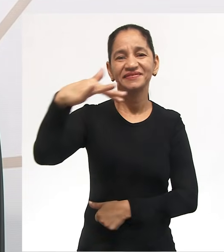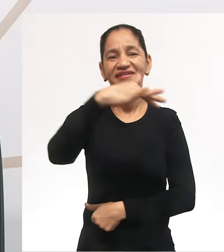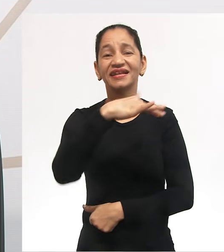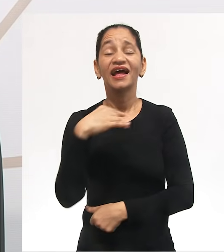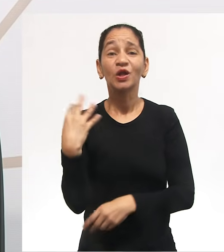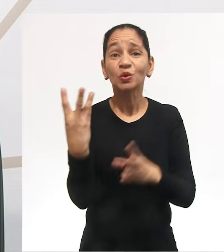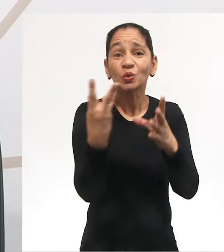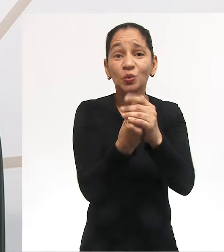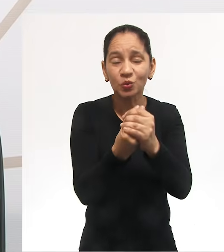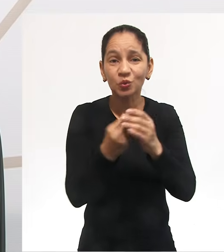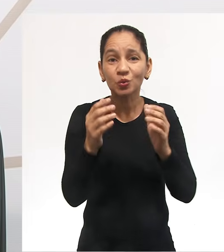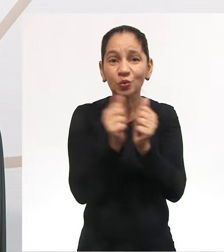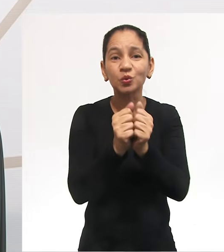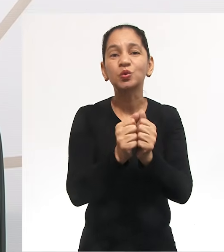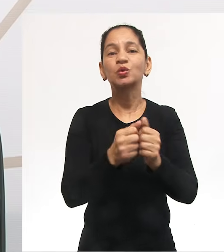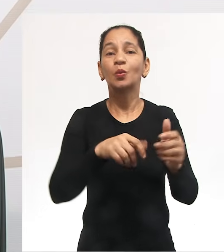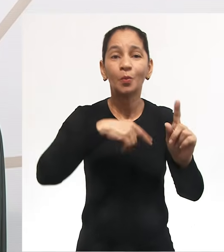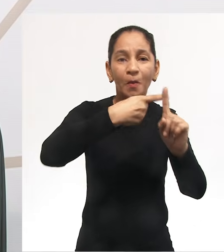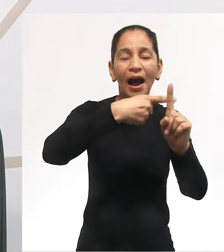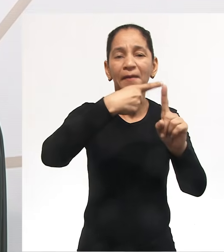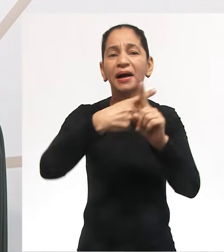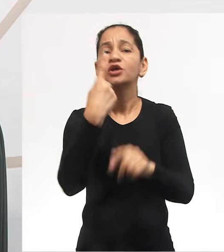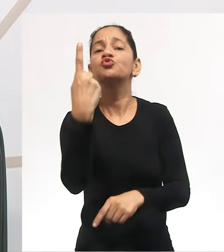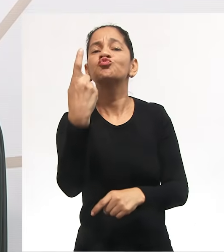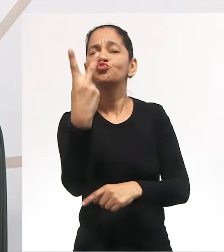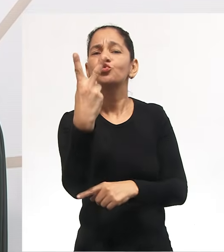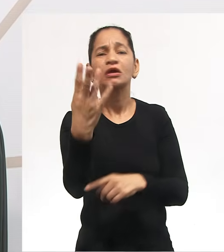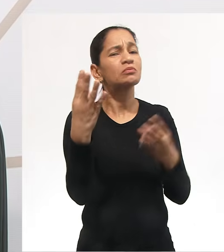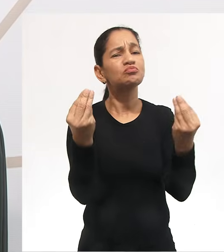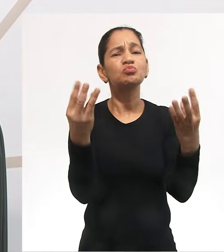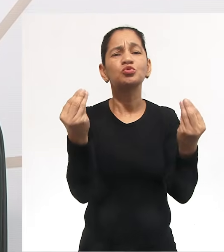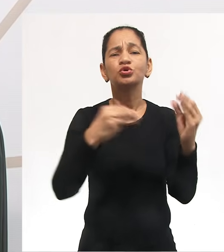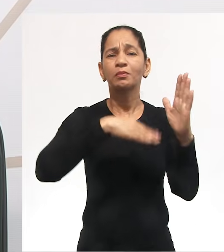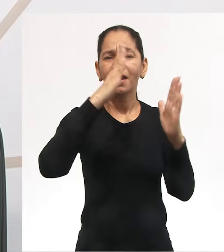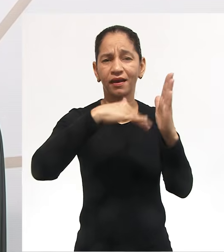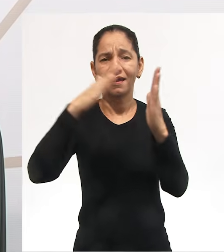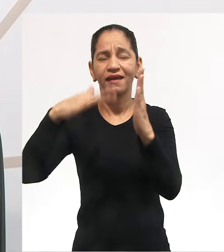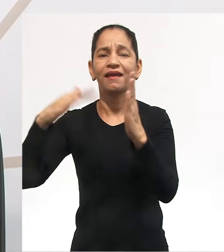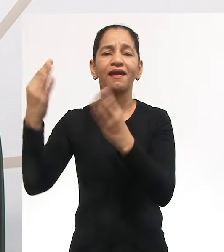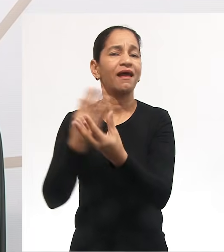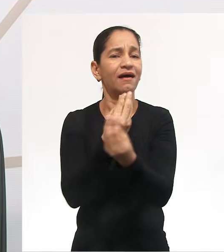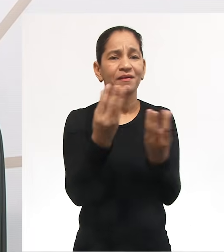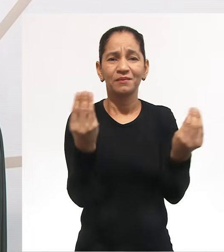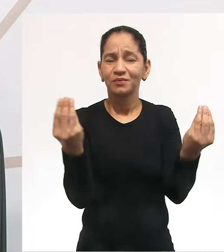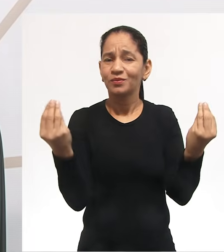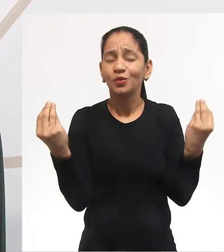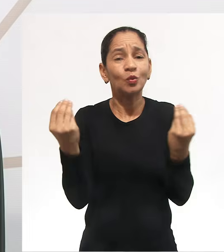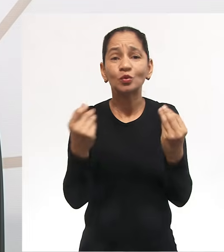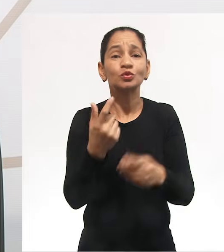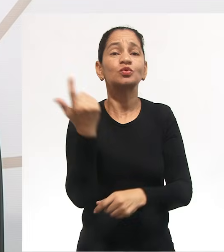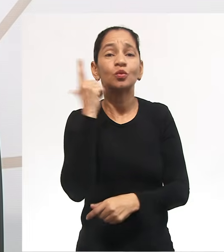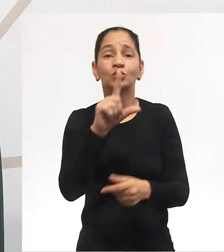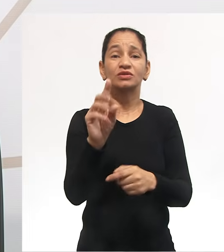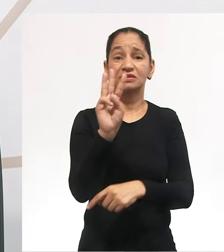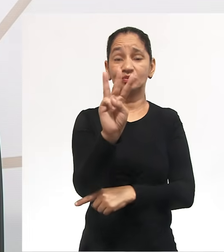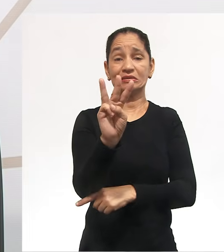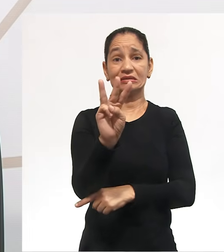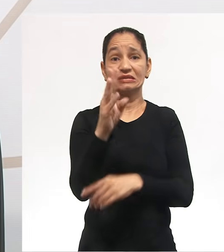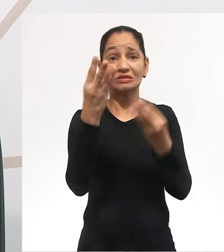nossa, era, assim, uma festa, né? E, assim, todos eles queriam pintar mais de um